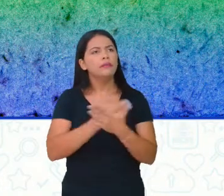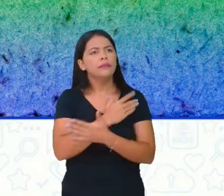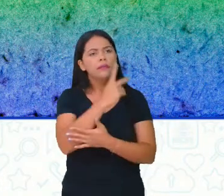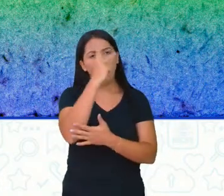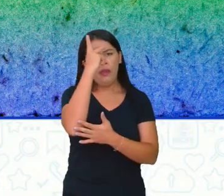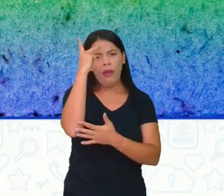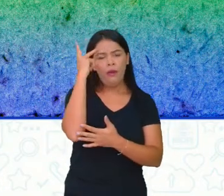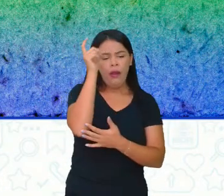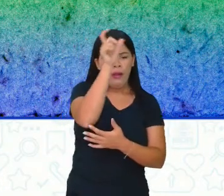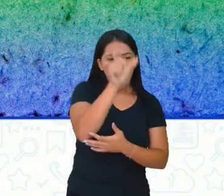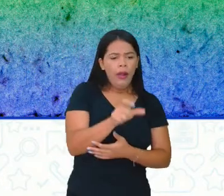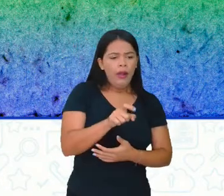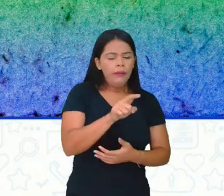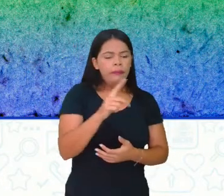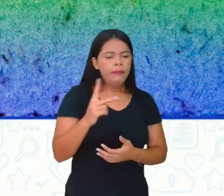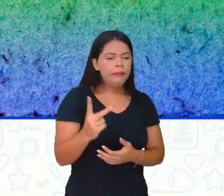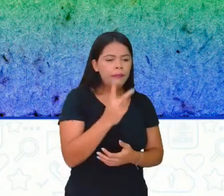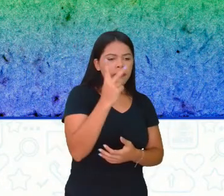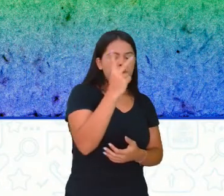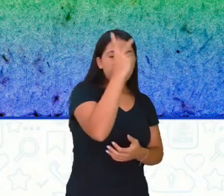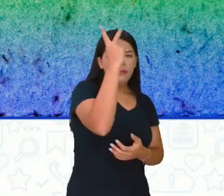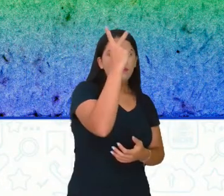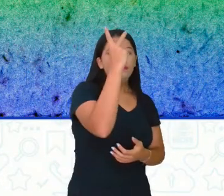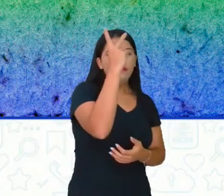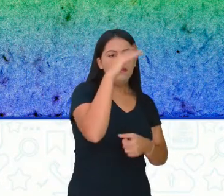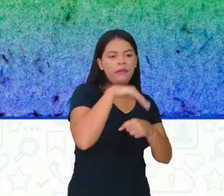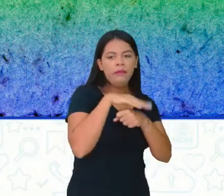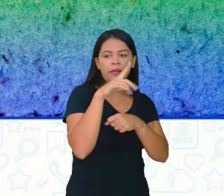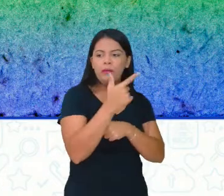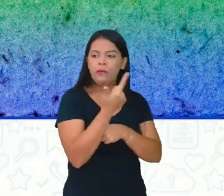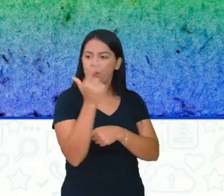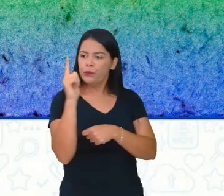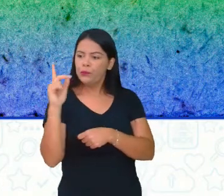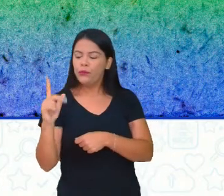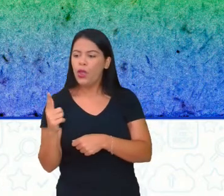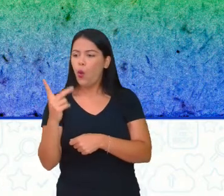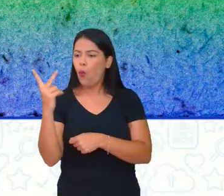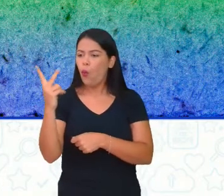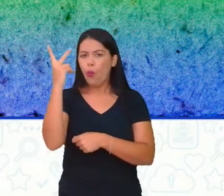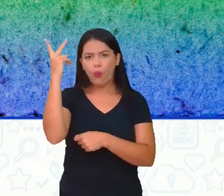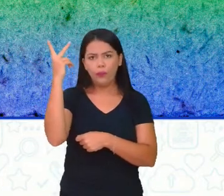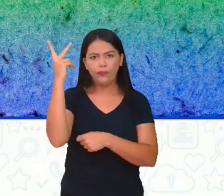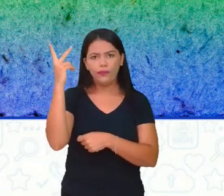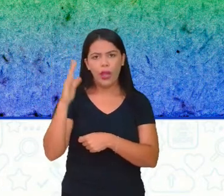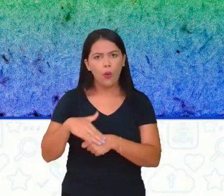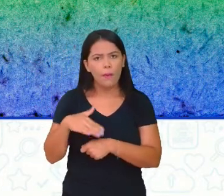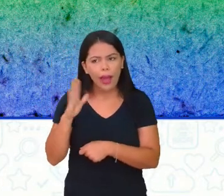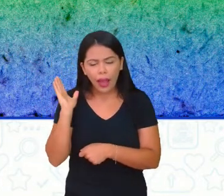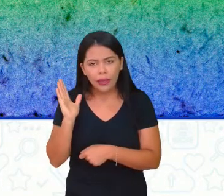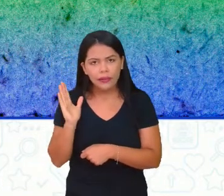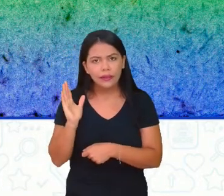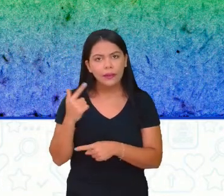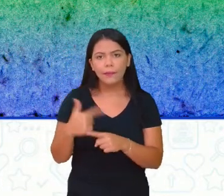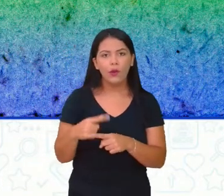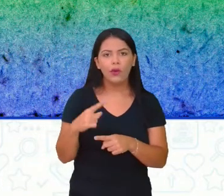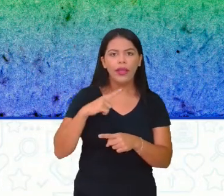pode valorizar uma pessoa muito mais do que a outra, pela sua posição social, pela cor